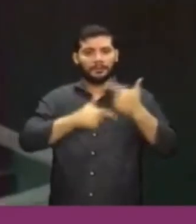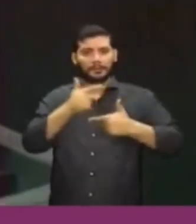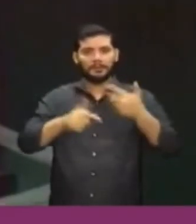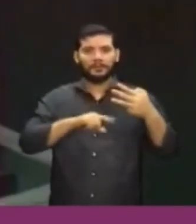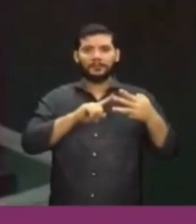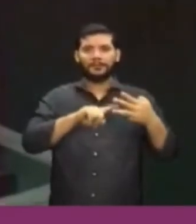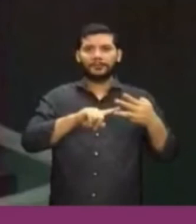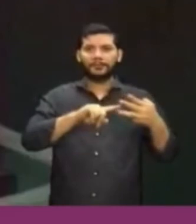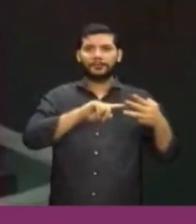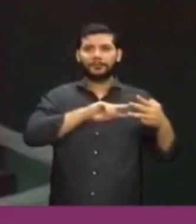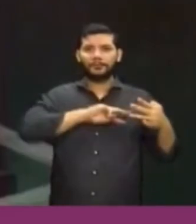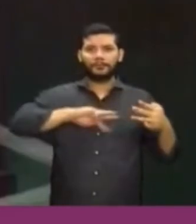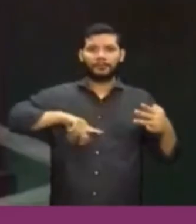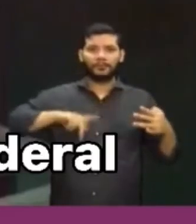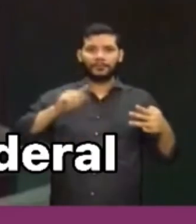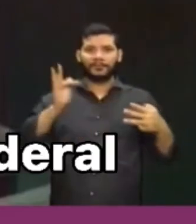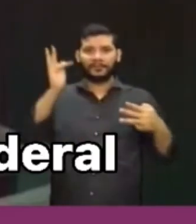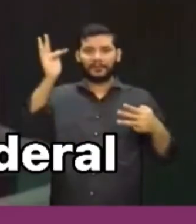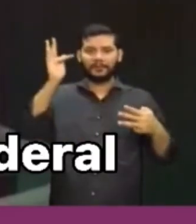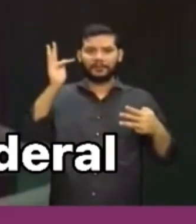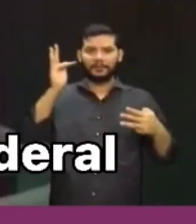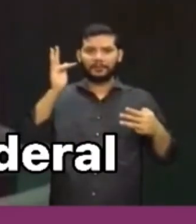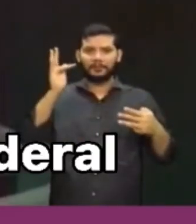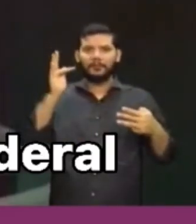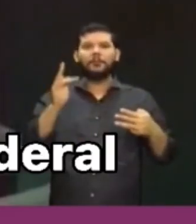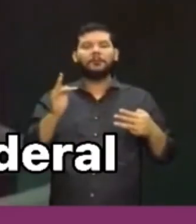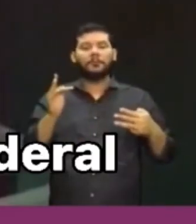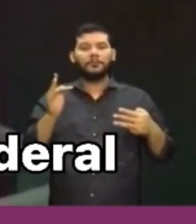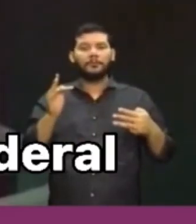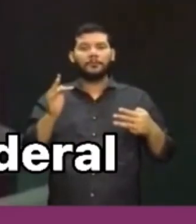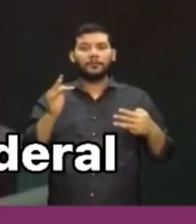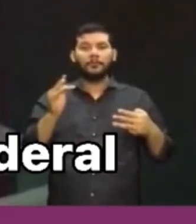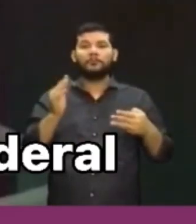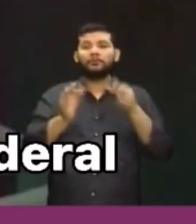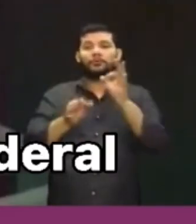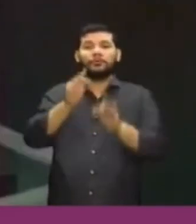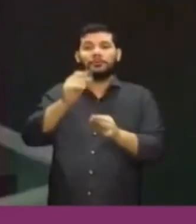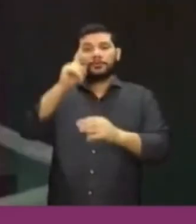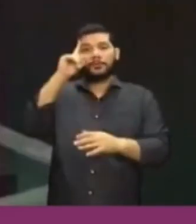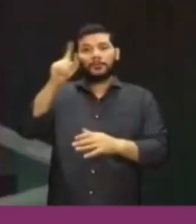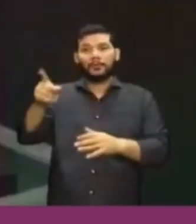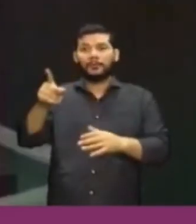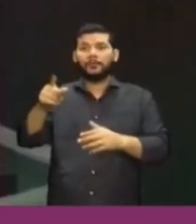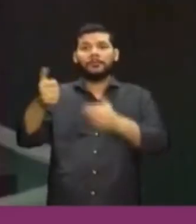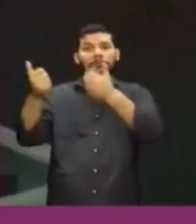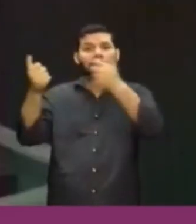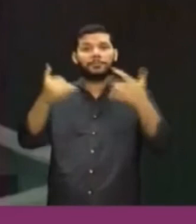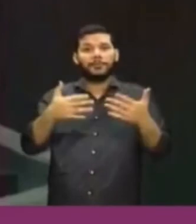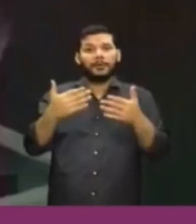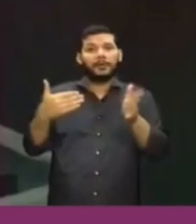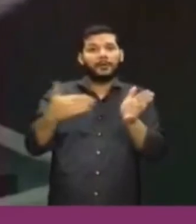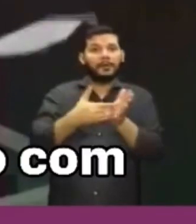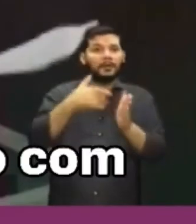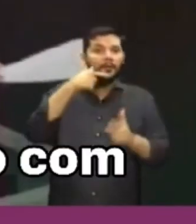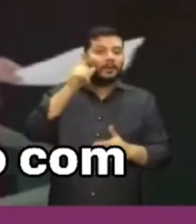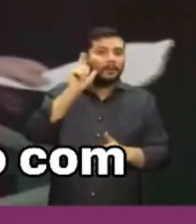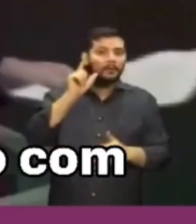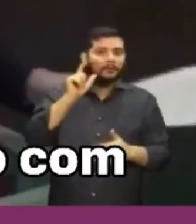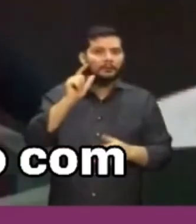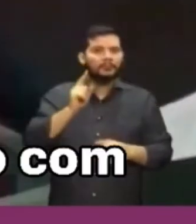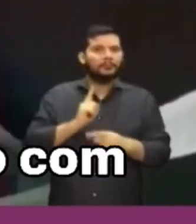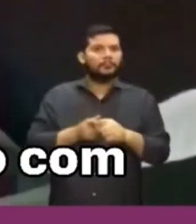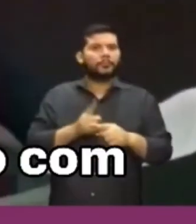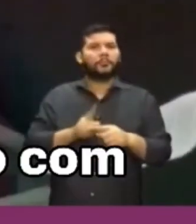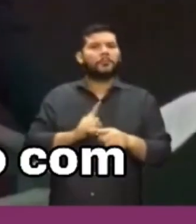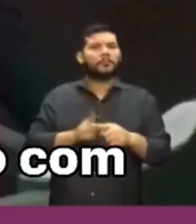Justiça Federal deu até ontem para que a União Federal se explicasse por que o